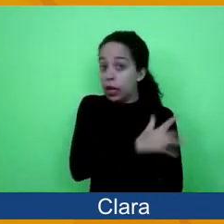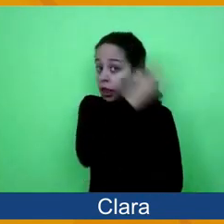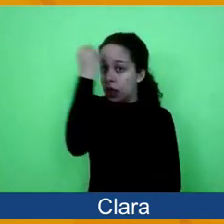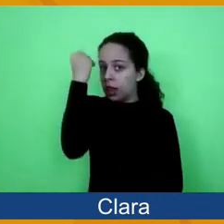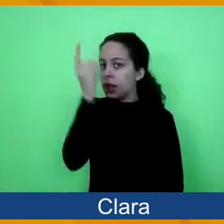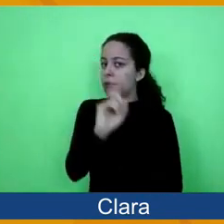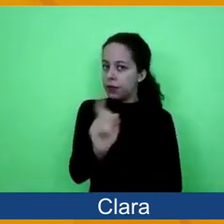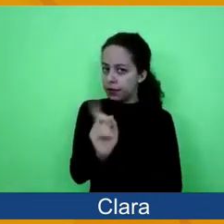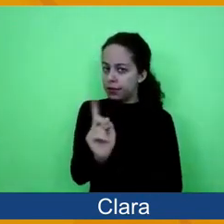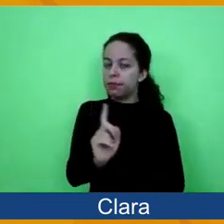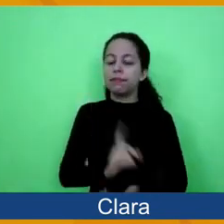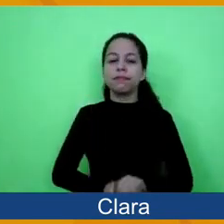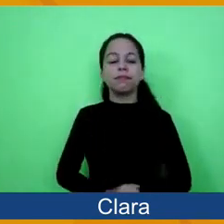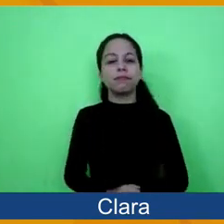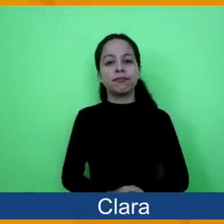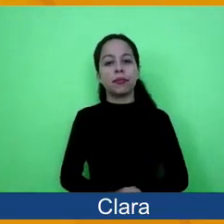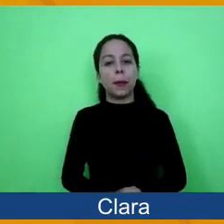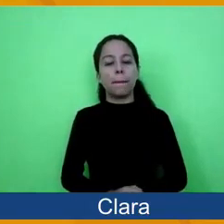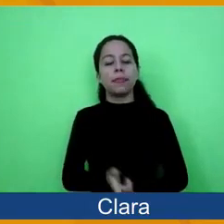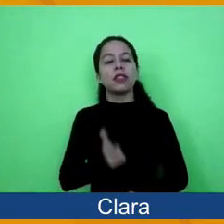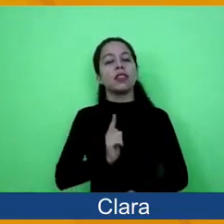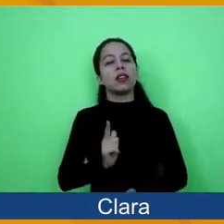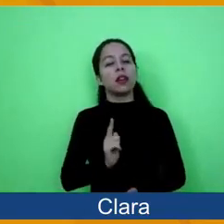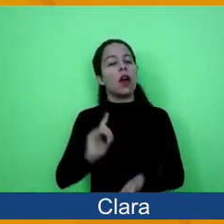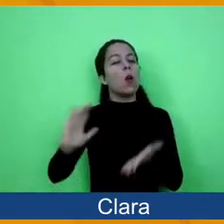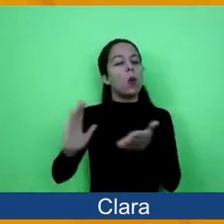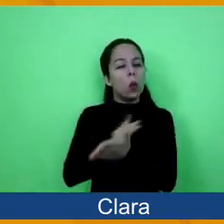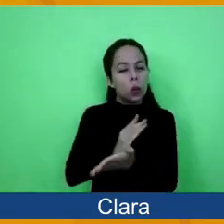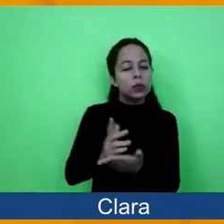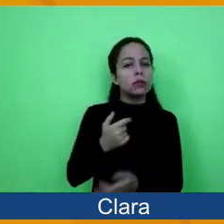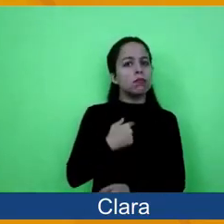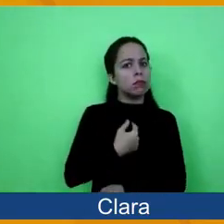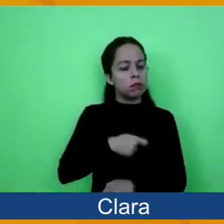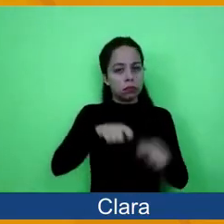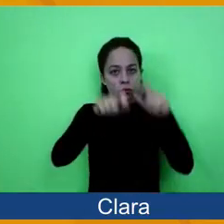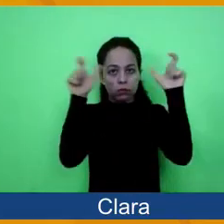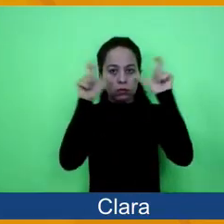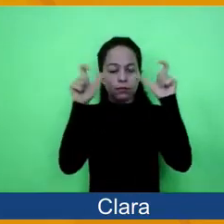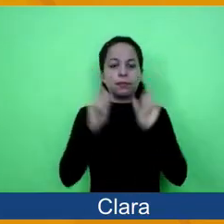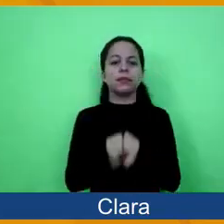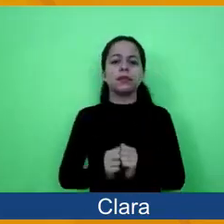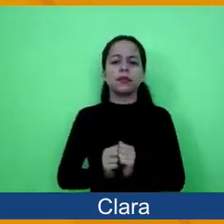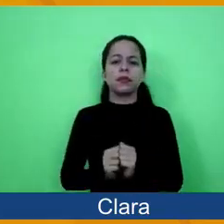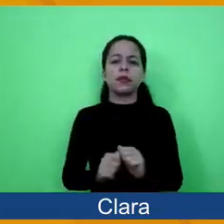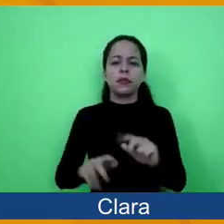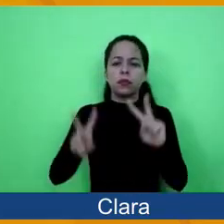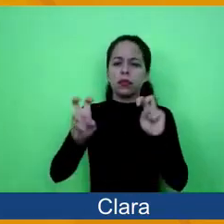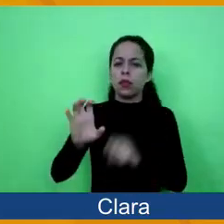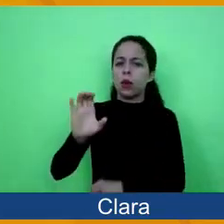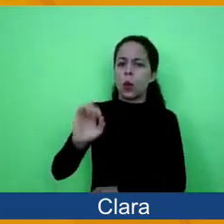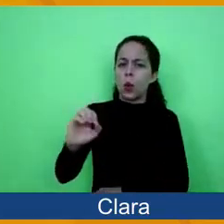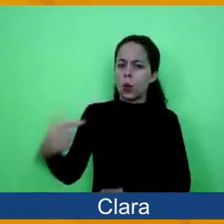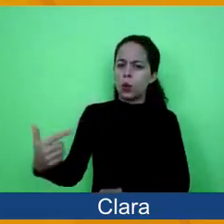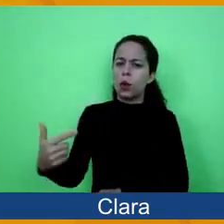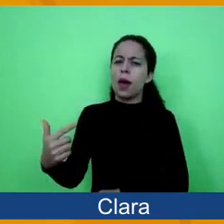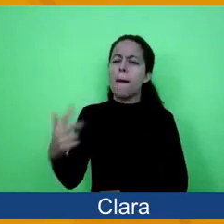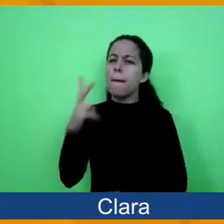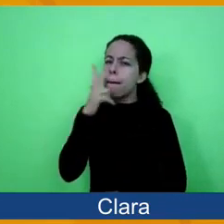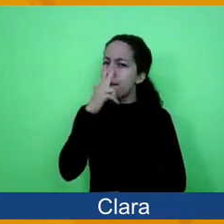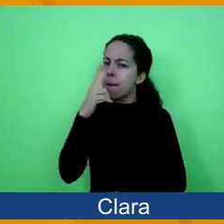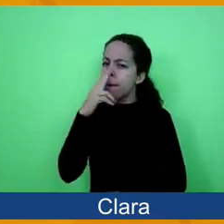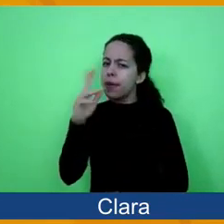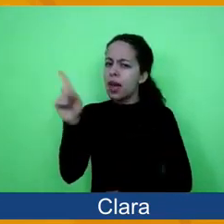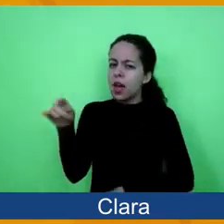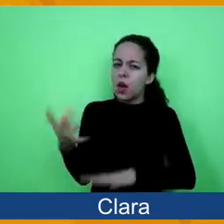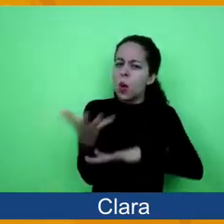Algumas questões, né, que me chamaram muito a atenção. Sequestro de carbono, sequestro e armazenamento de carbono,